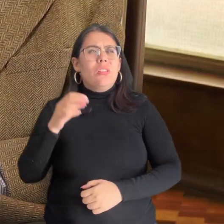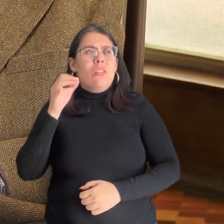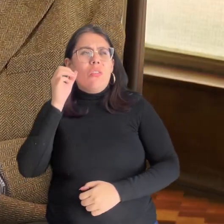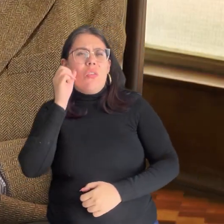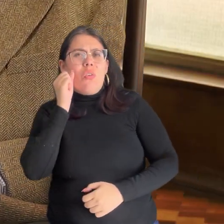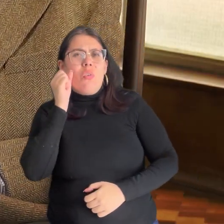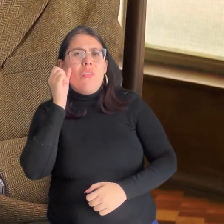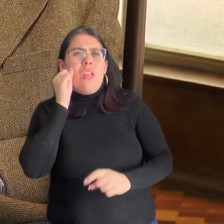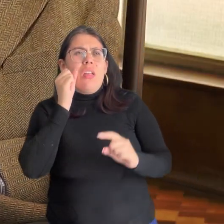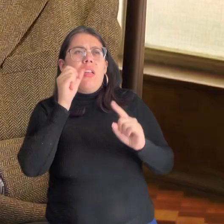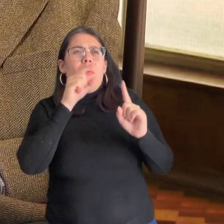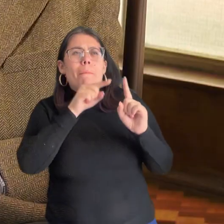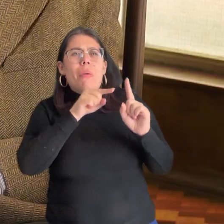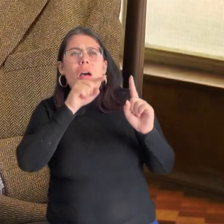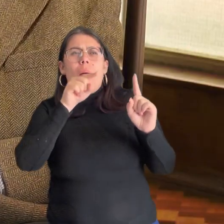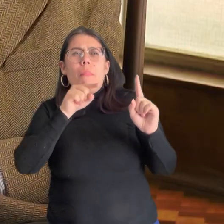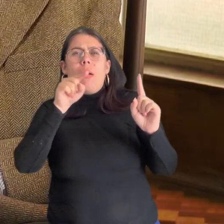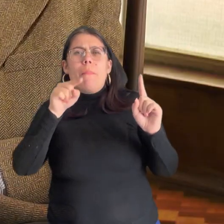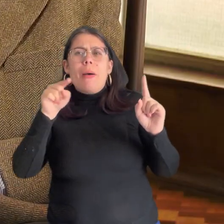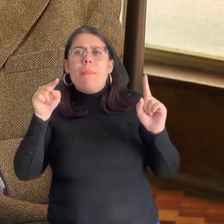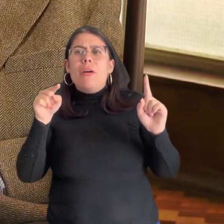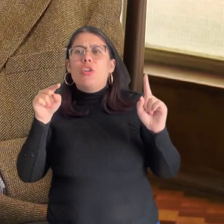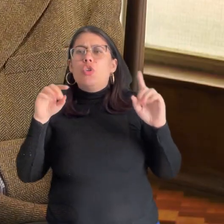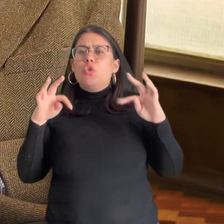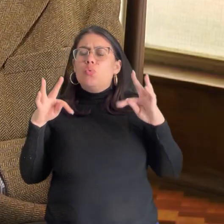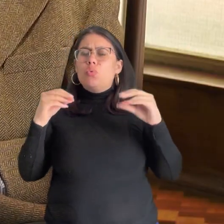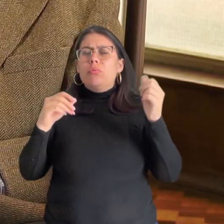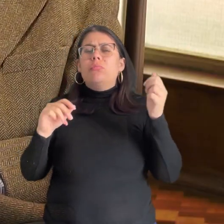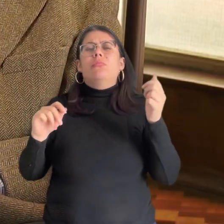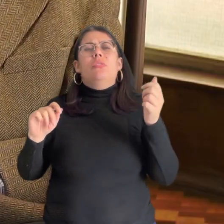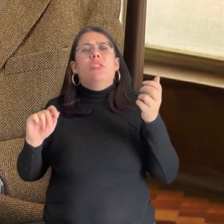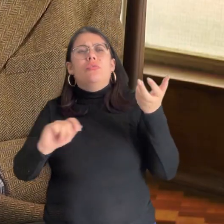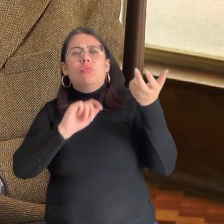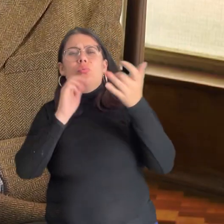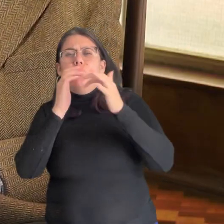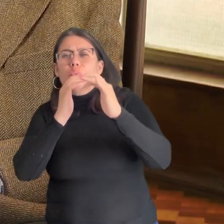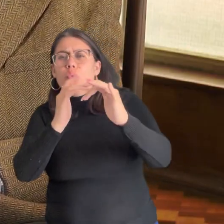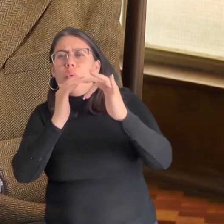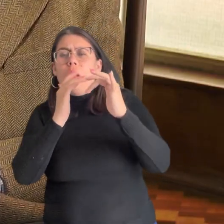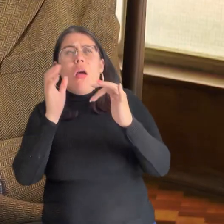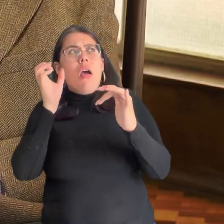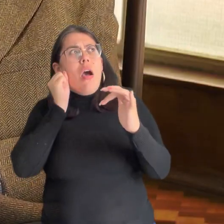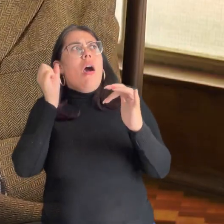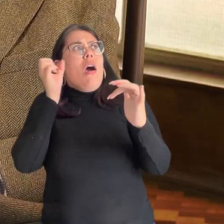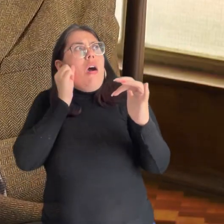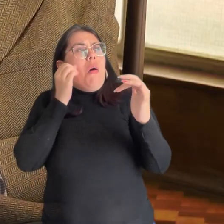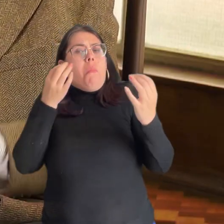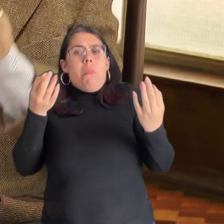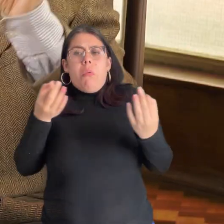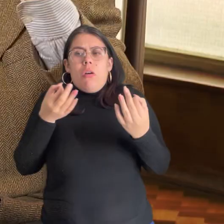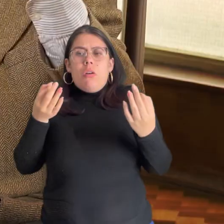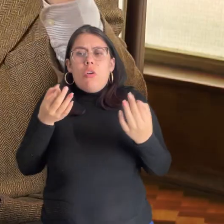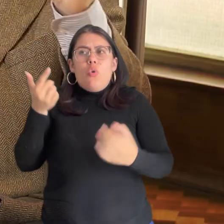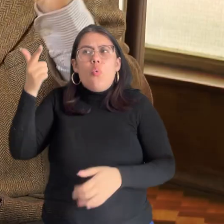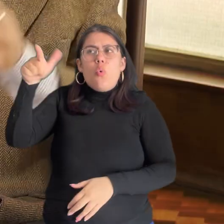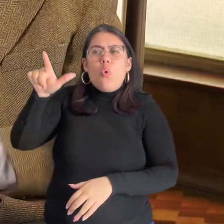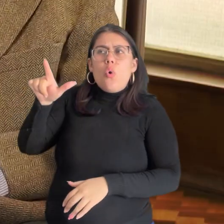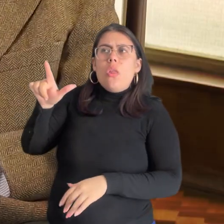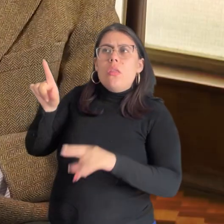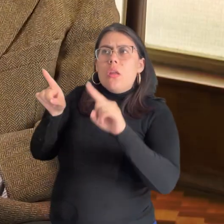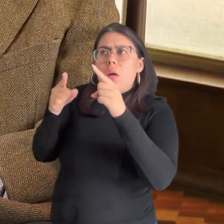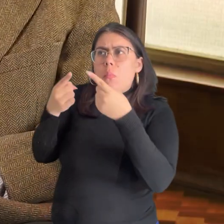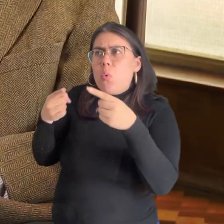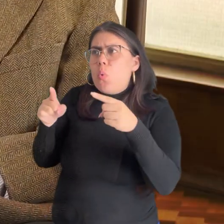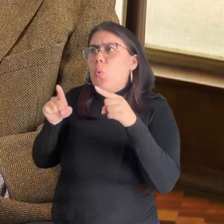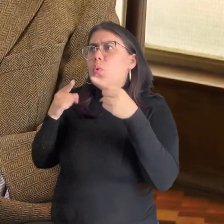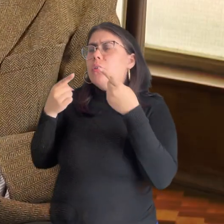Você ouvia os naipes, a orquestra estava tocando, entrava uma flauta e você ouvia, entrava um outro